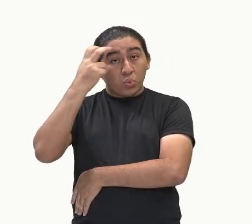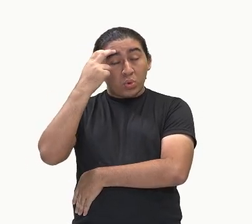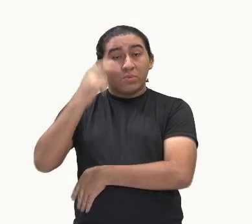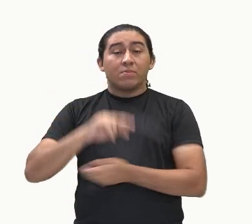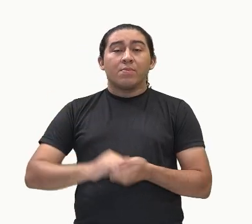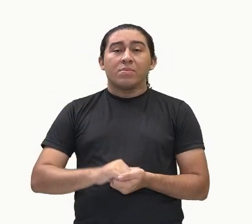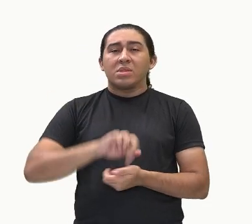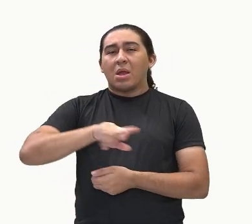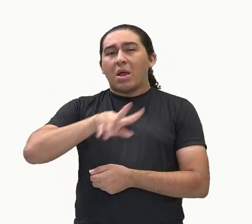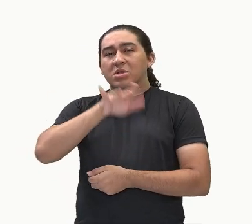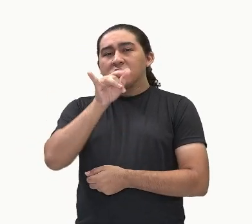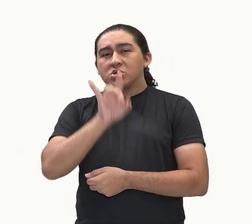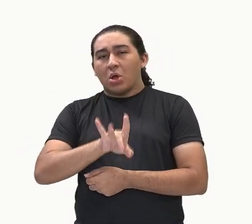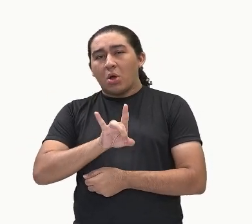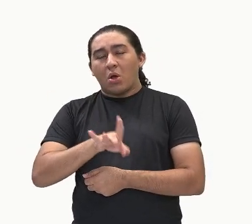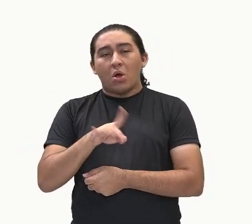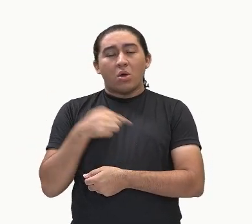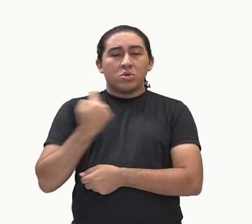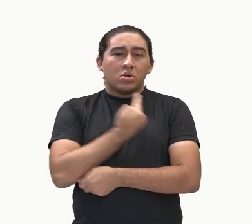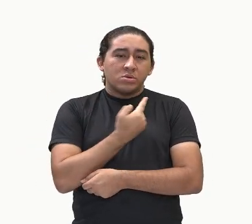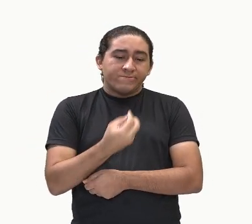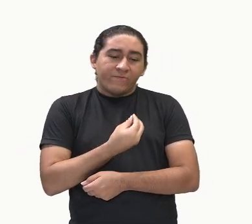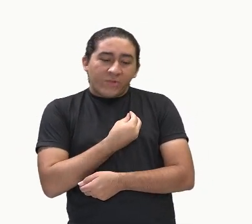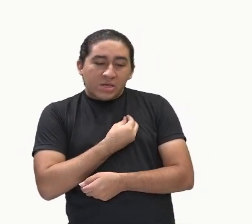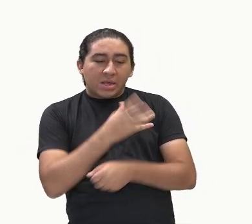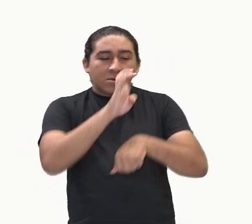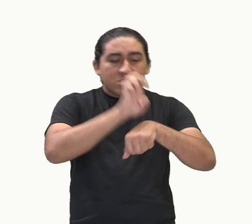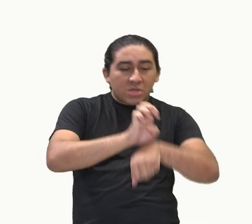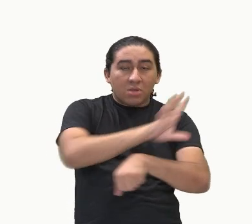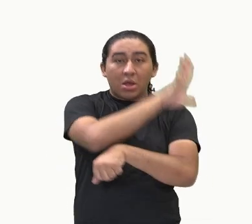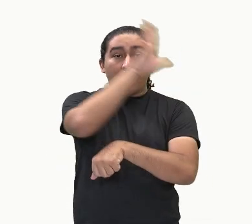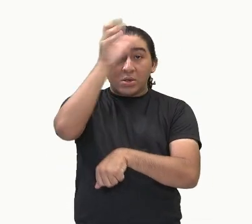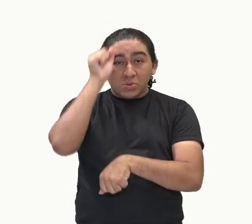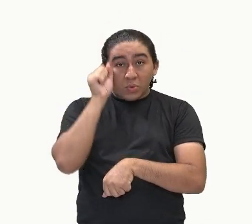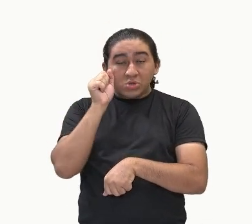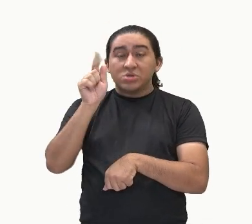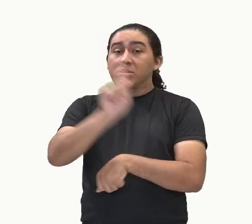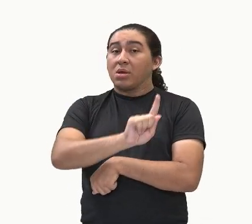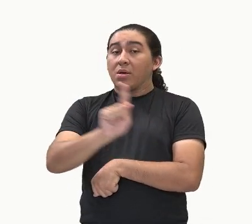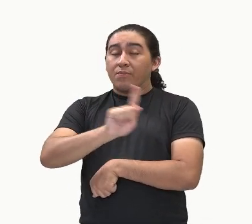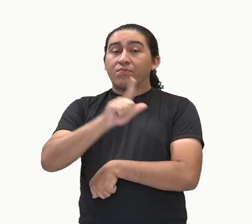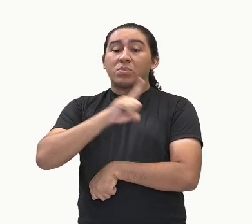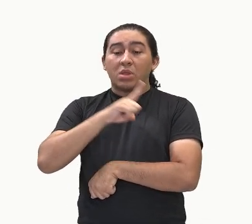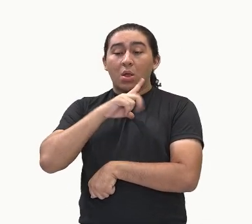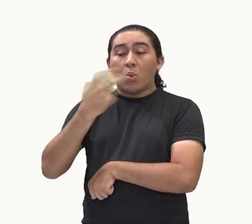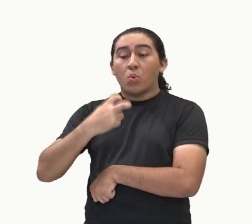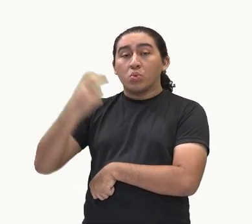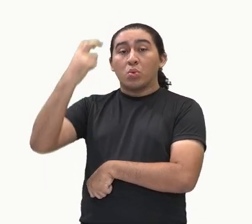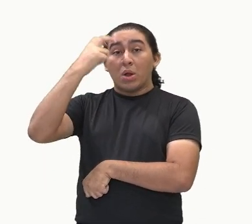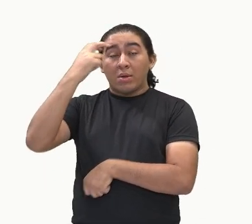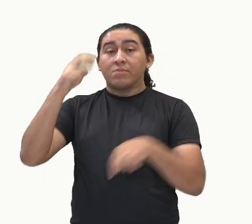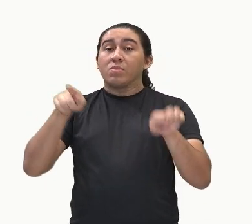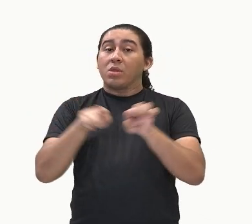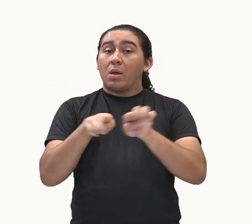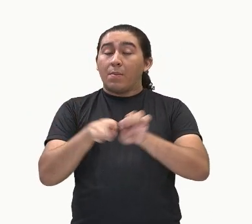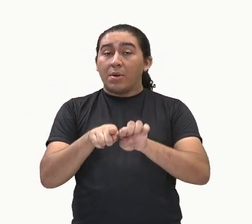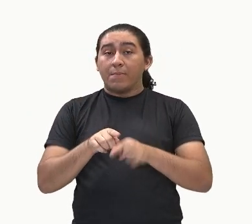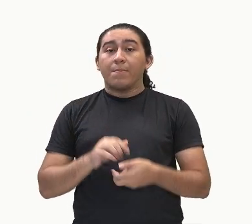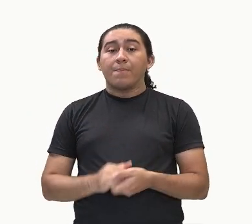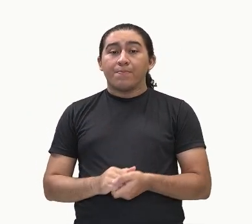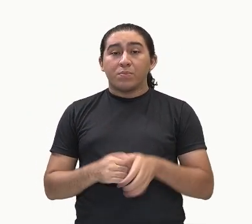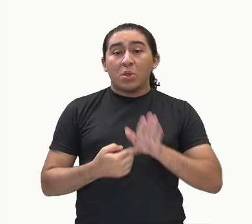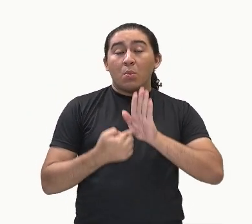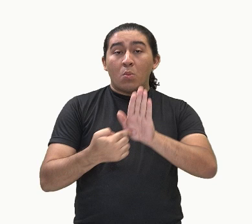enquanto amazonenses, mas também representa a questão cultural e, claro, traz também